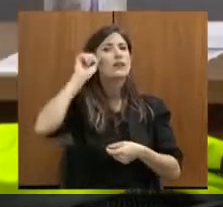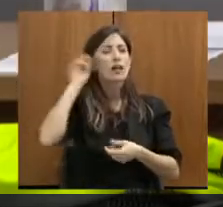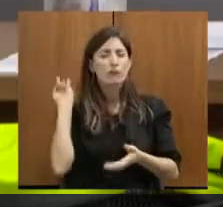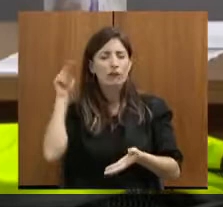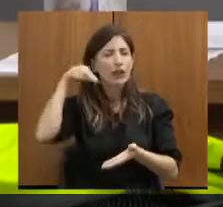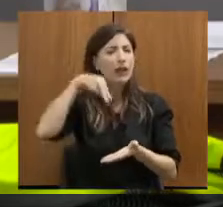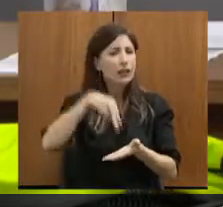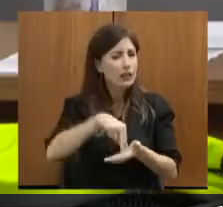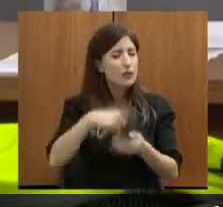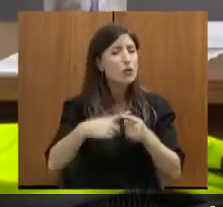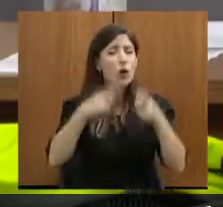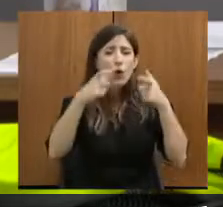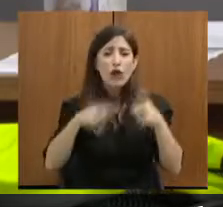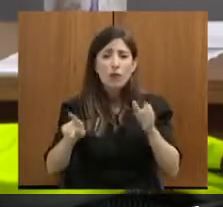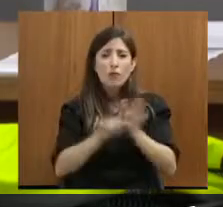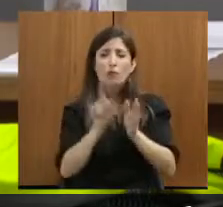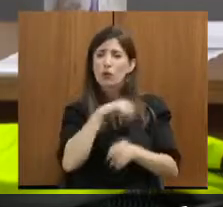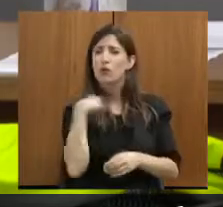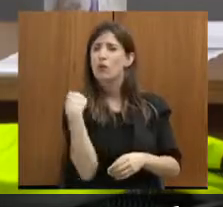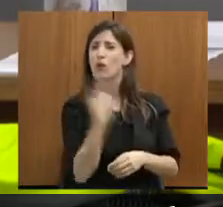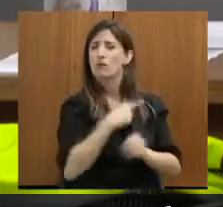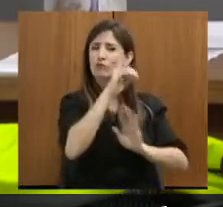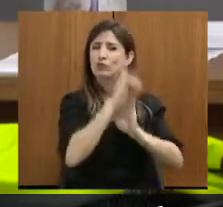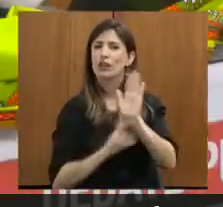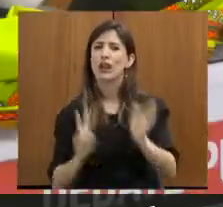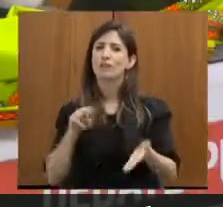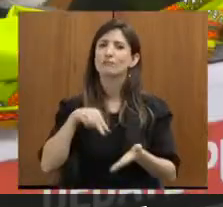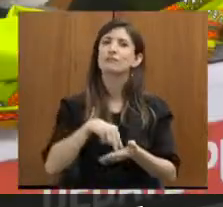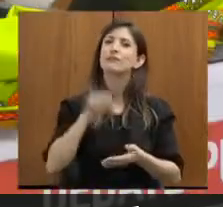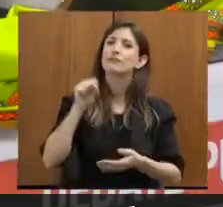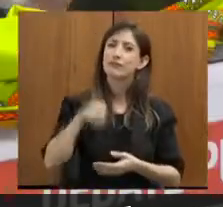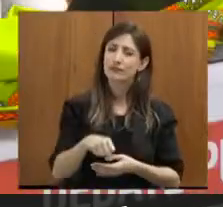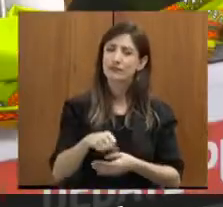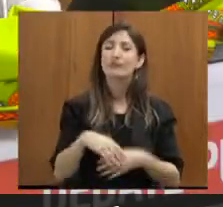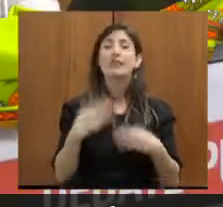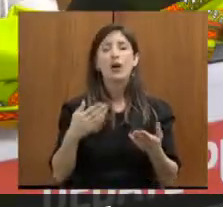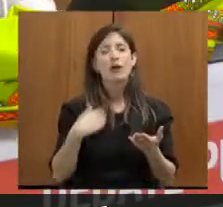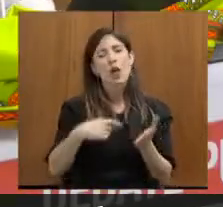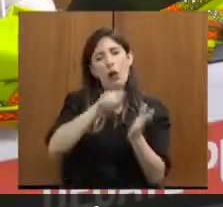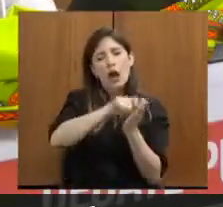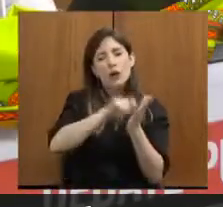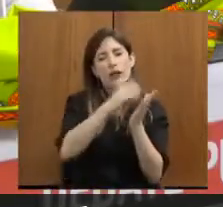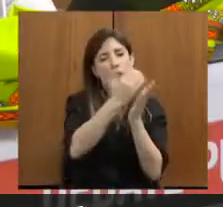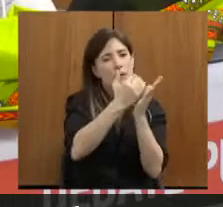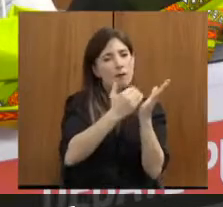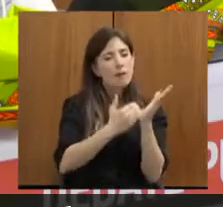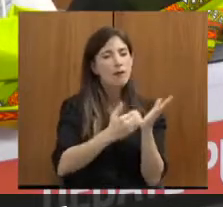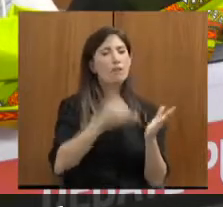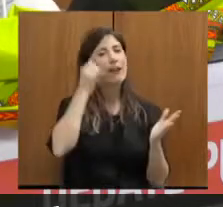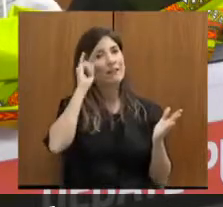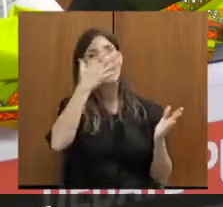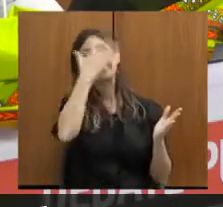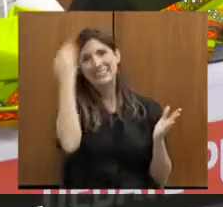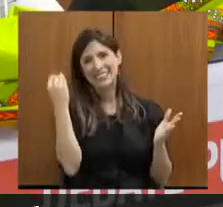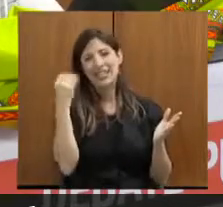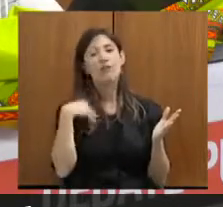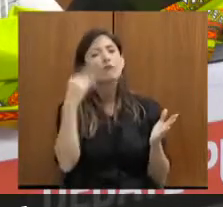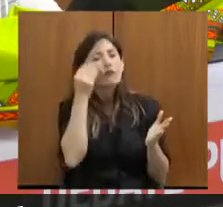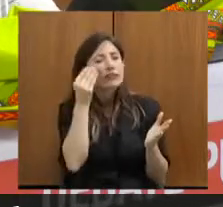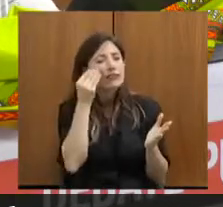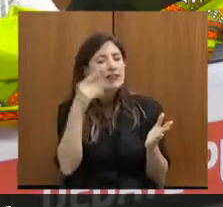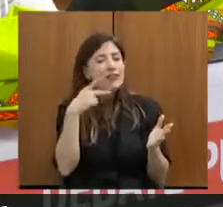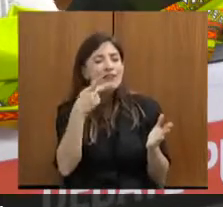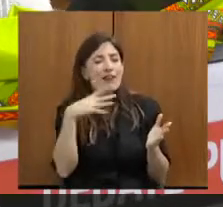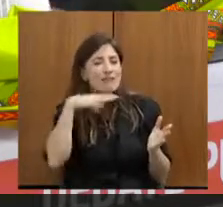eu vou começar minhas falas falando sobre eu pau tem algumas coisas aqui para mim não esquecer eu vou tentar ser o mais breve possível Enquanto